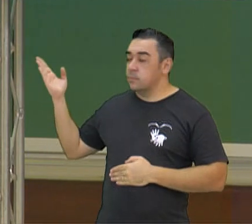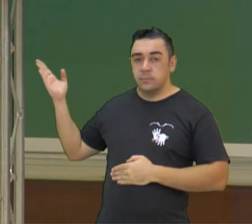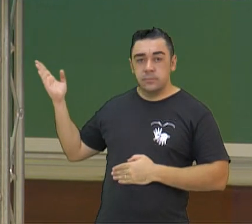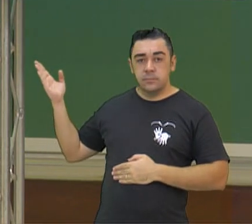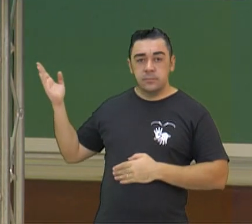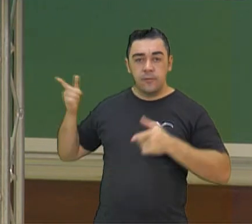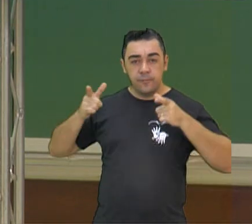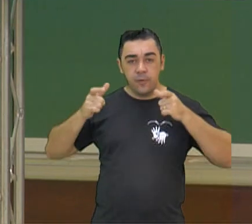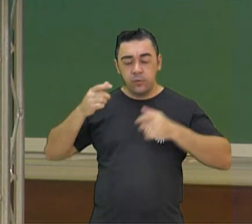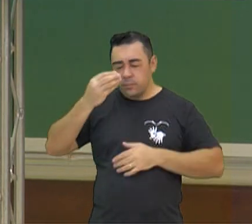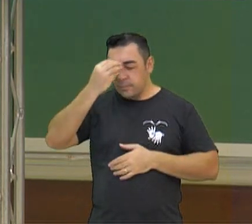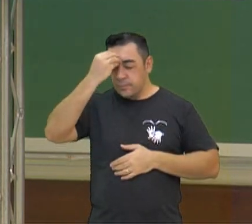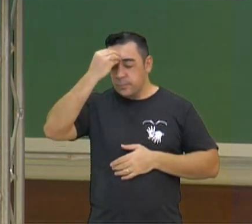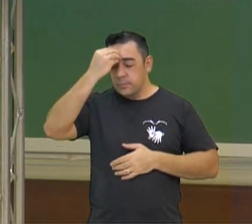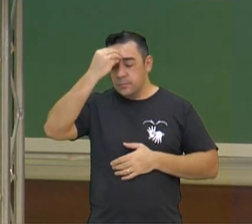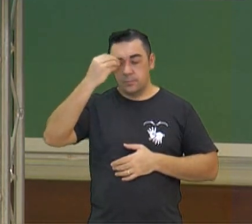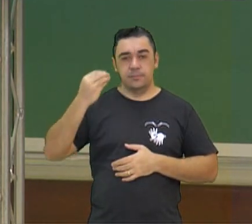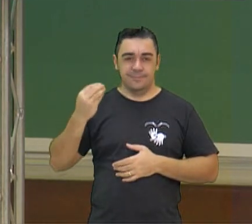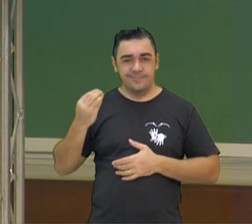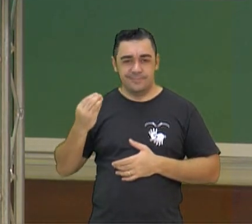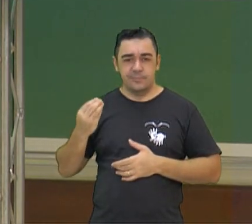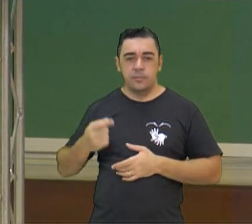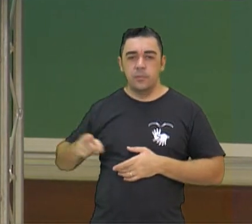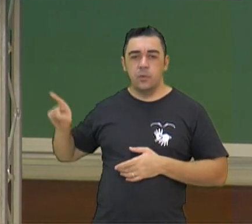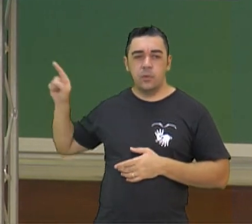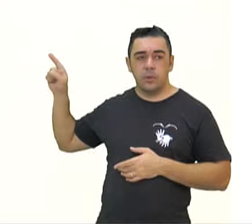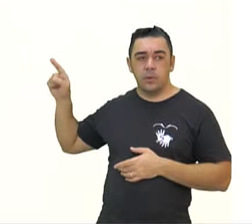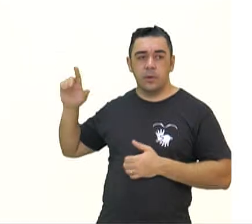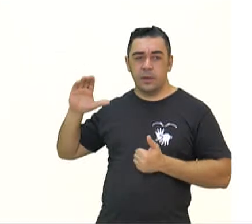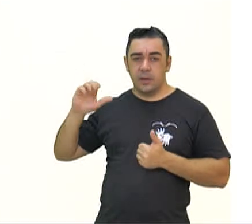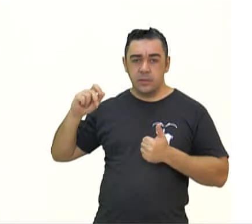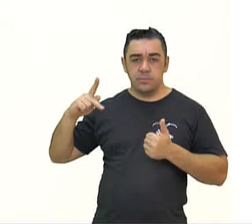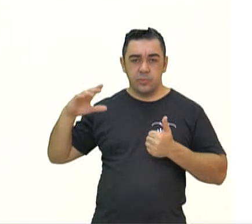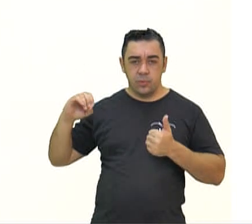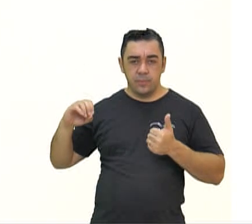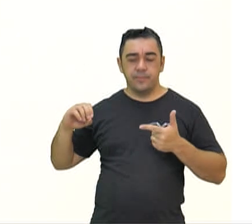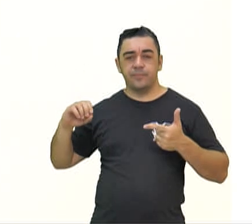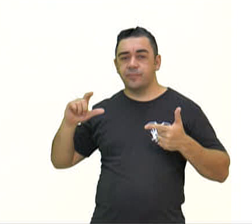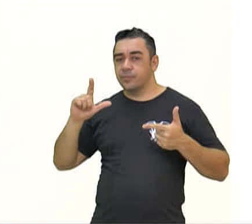fotografarmos isso na nossa mente, né? Veja lá, Mar Cáspio, Mar Negro,